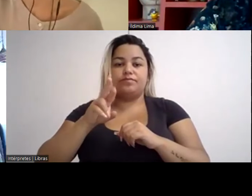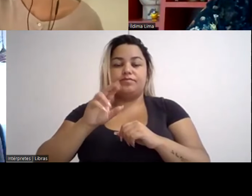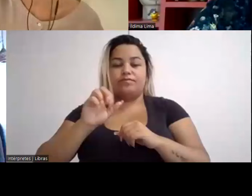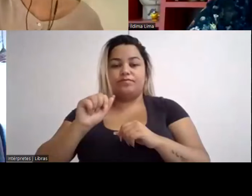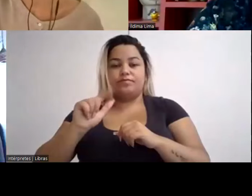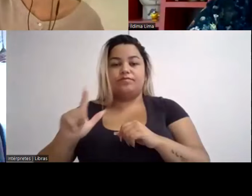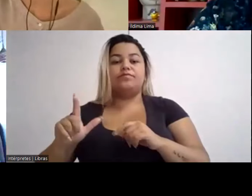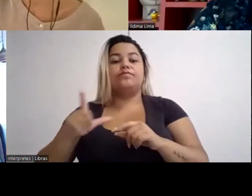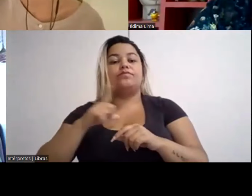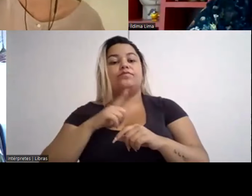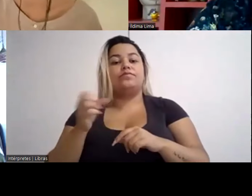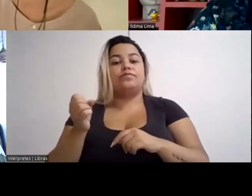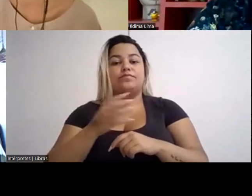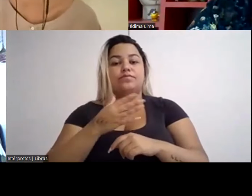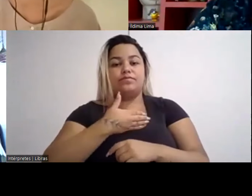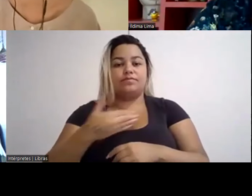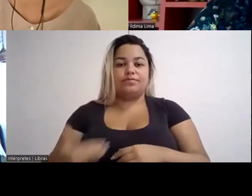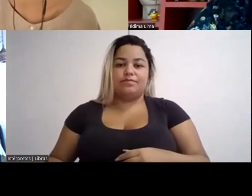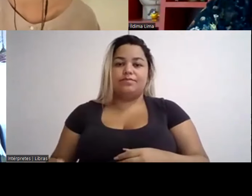de governar.